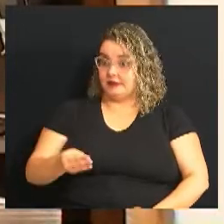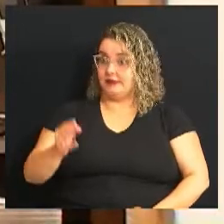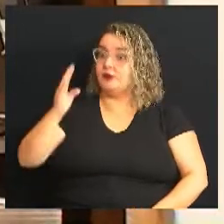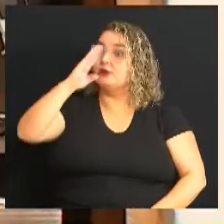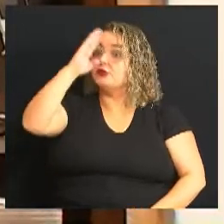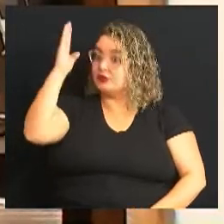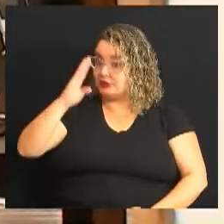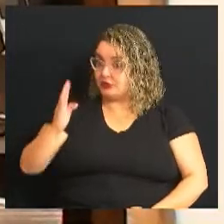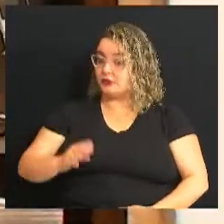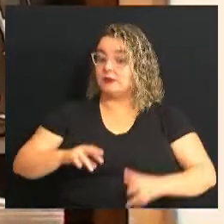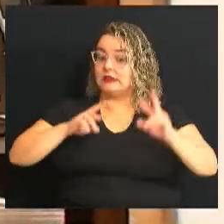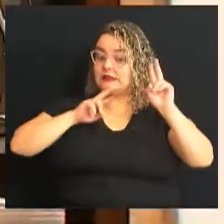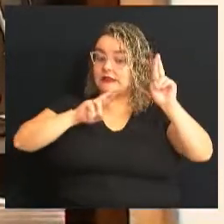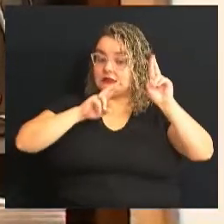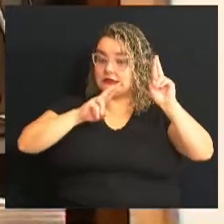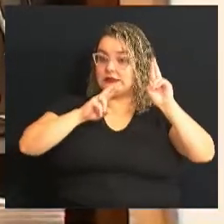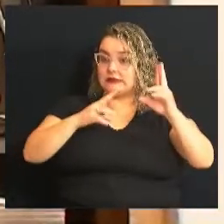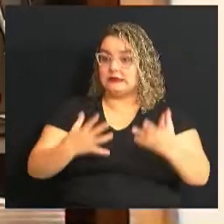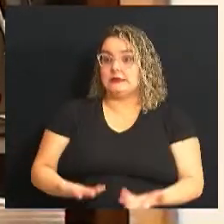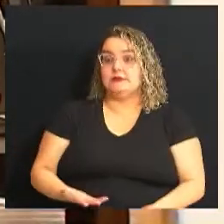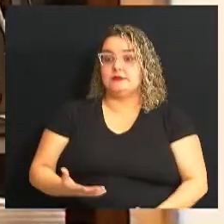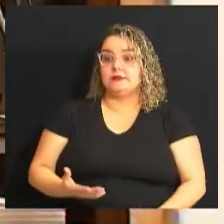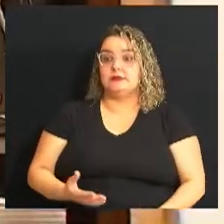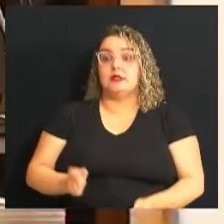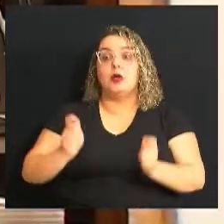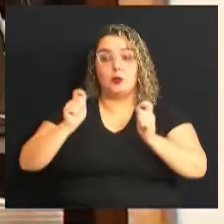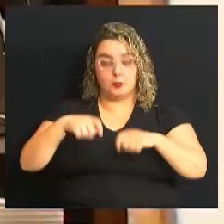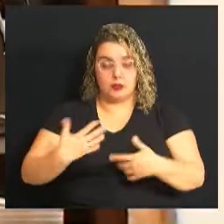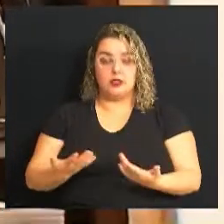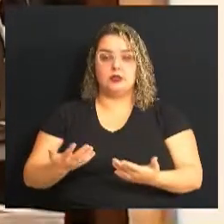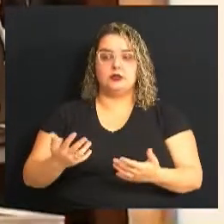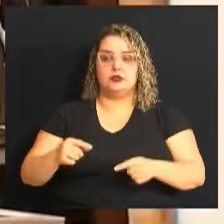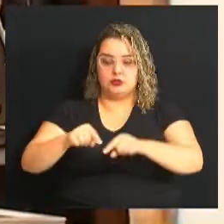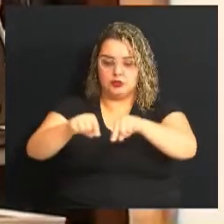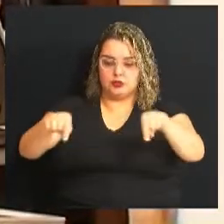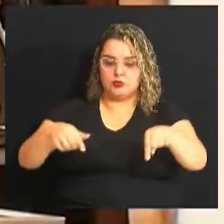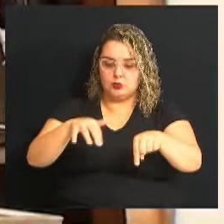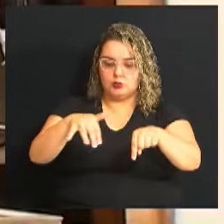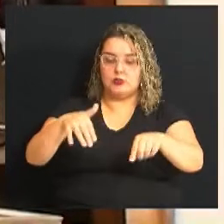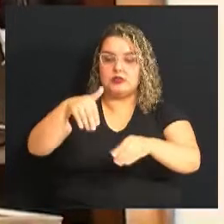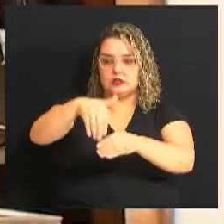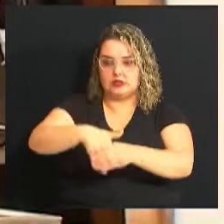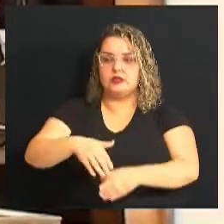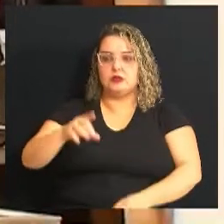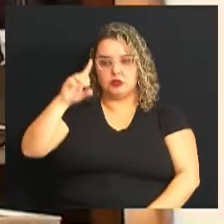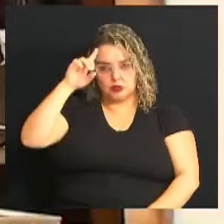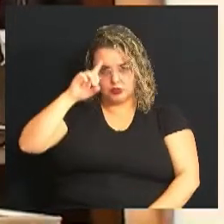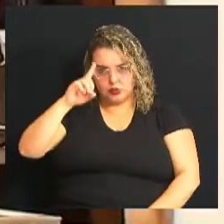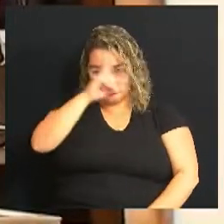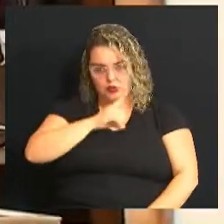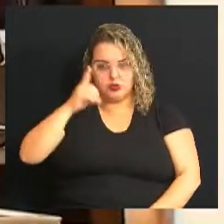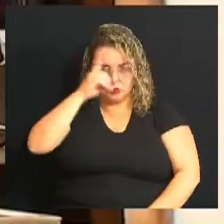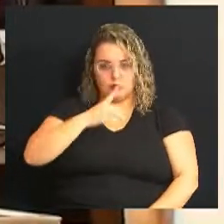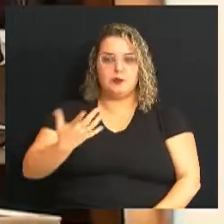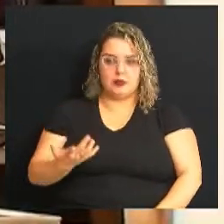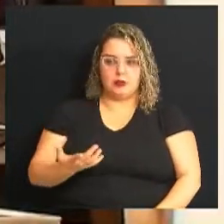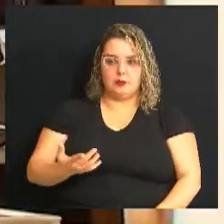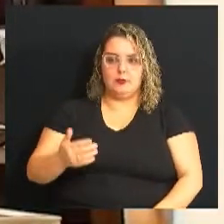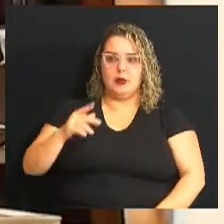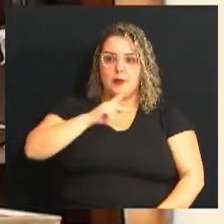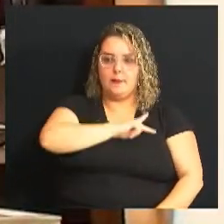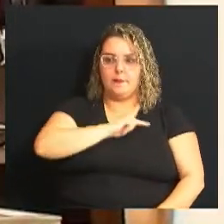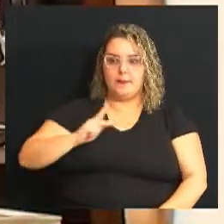Gabriel, na expectativa, que são aptos a irem às urnas neste domingo para votar para presidente, governador,